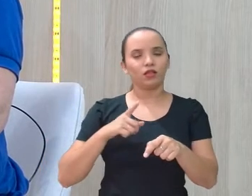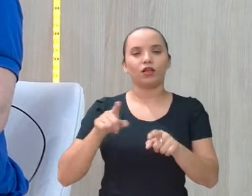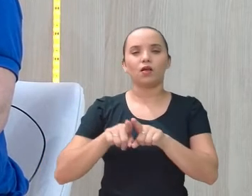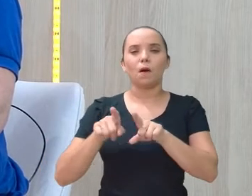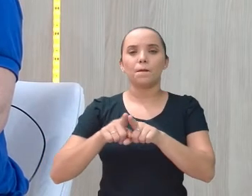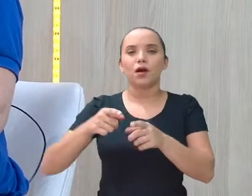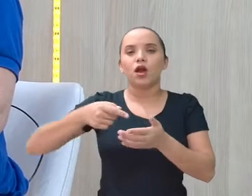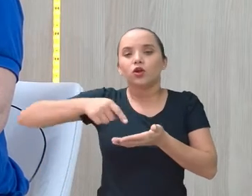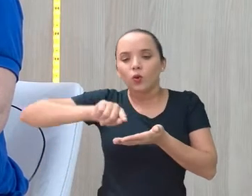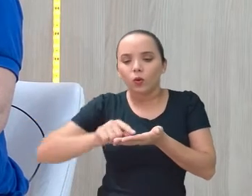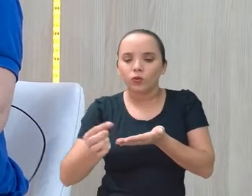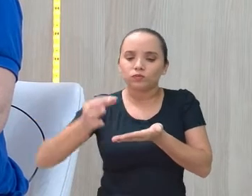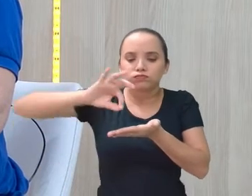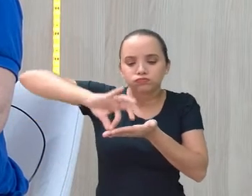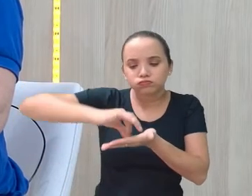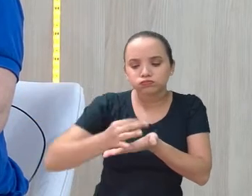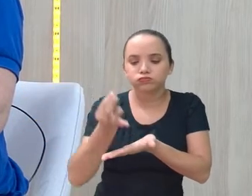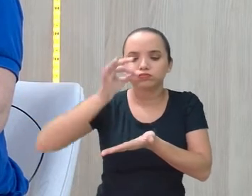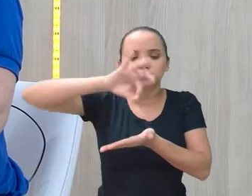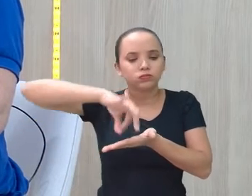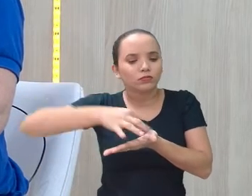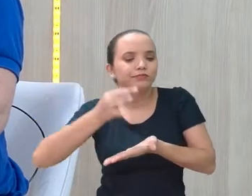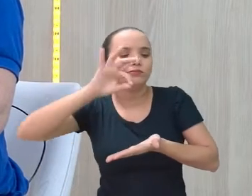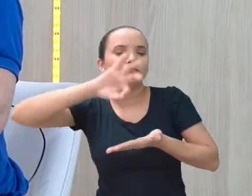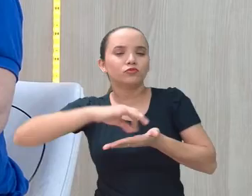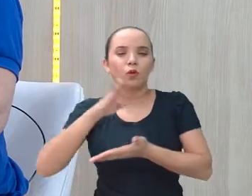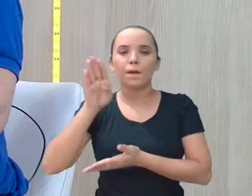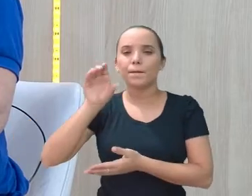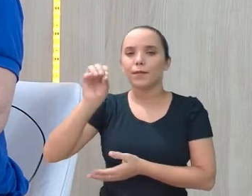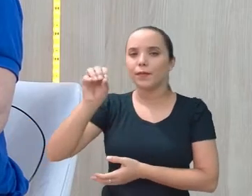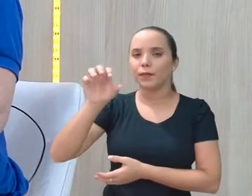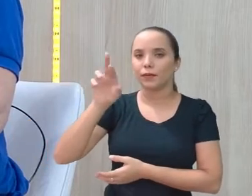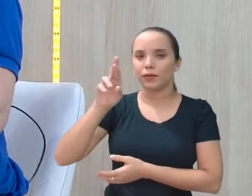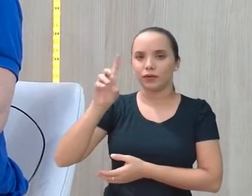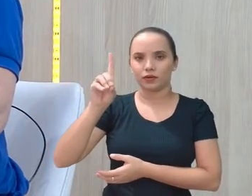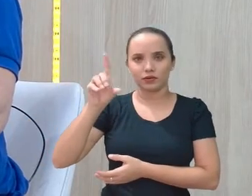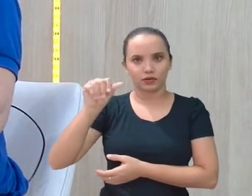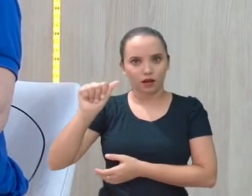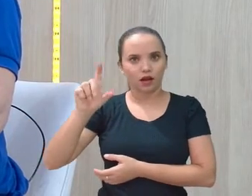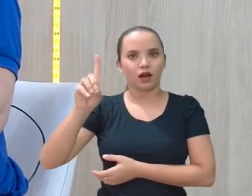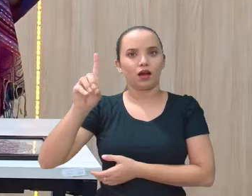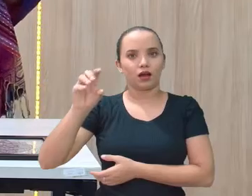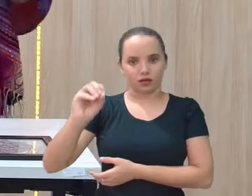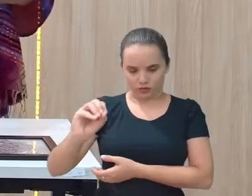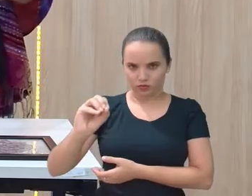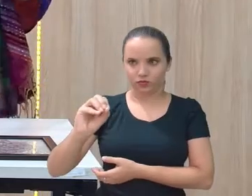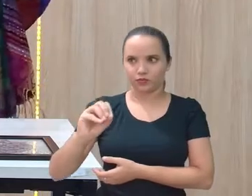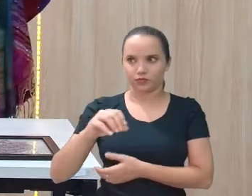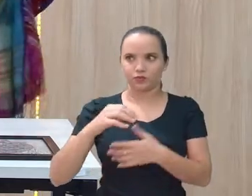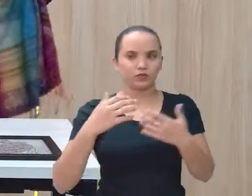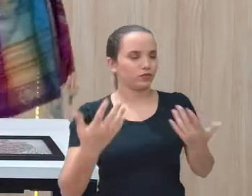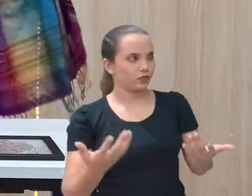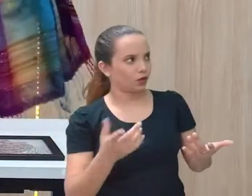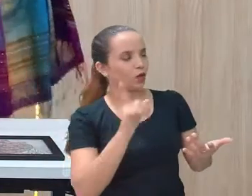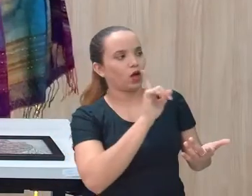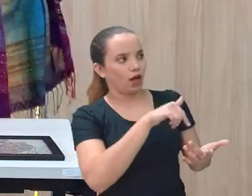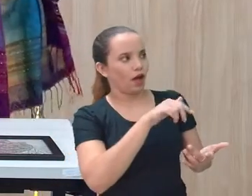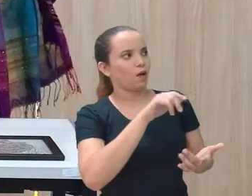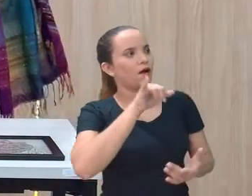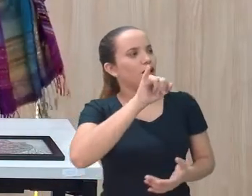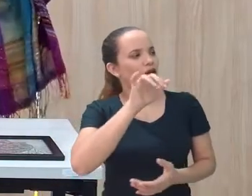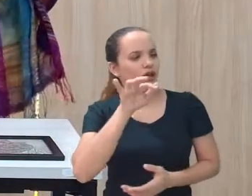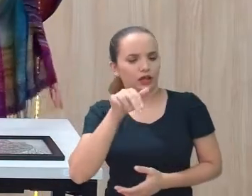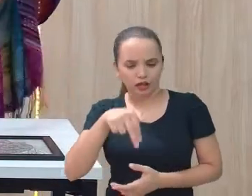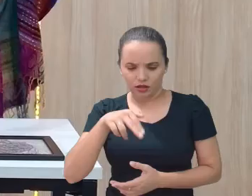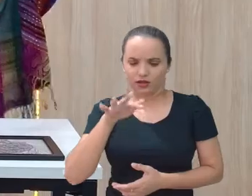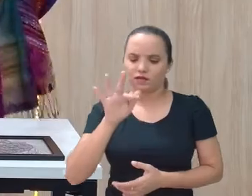bordado sobre essa superfície gravada, tá? Então não é uma intervenção, é uma inferência. Uma inferência.